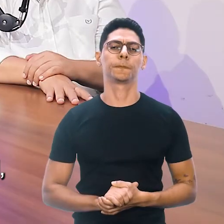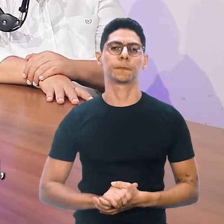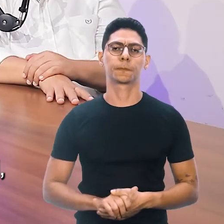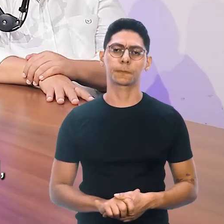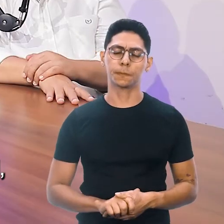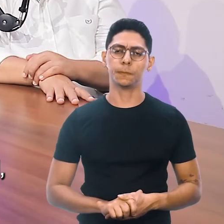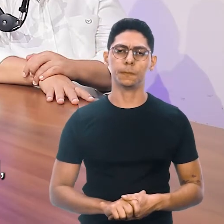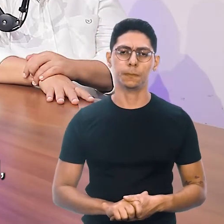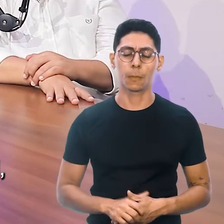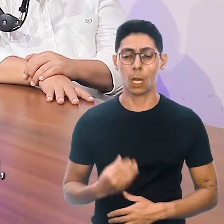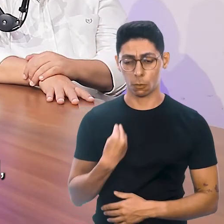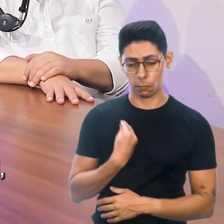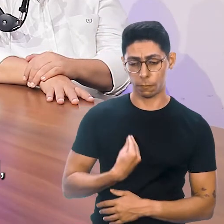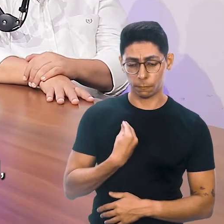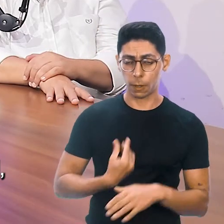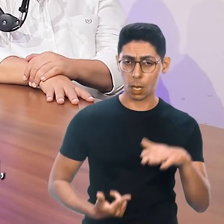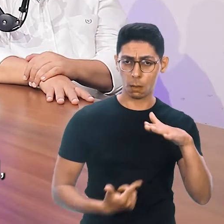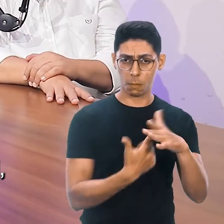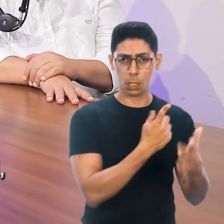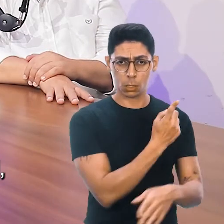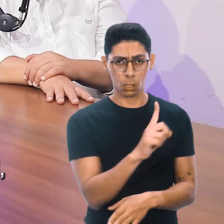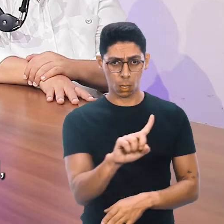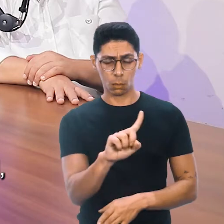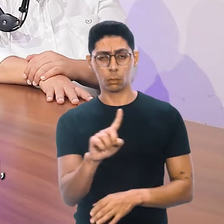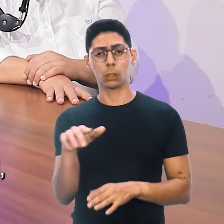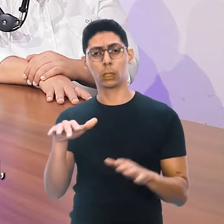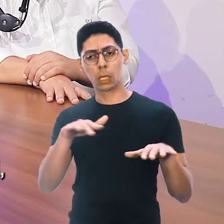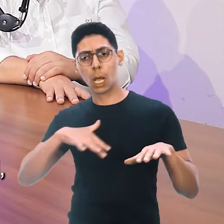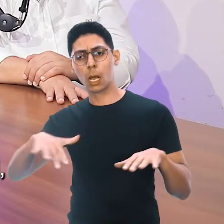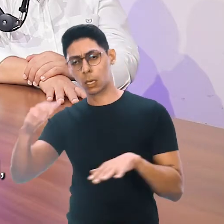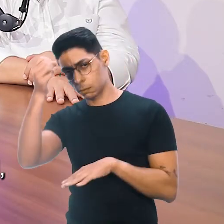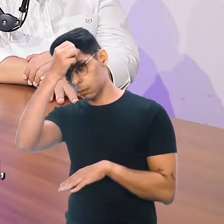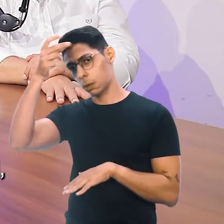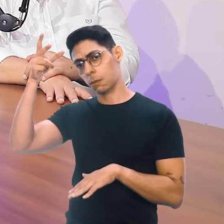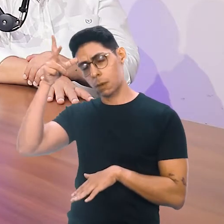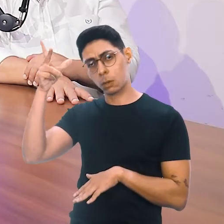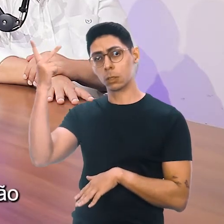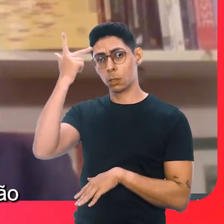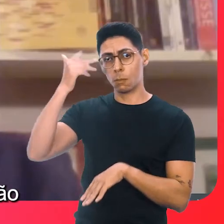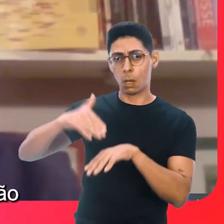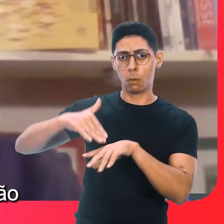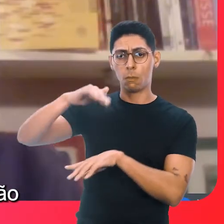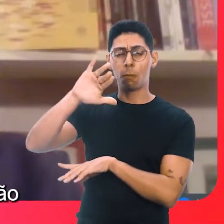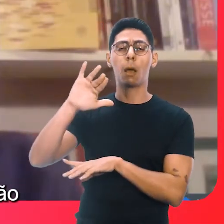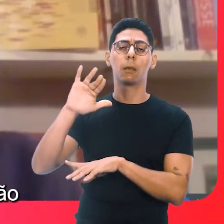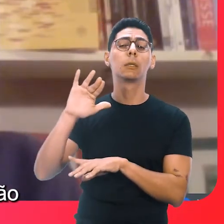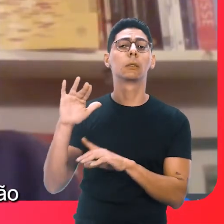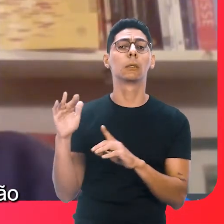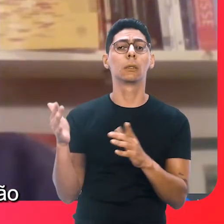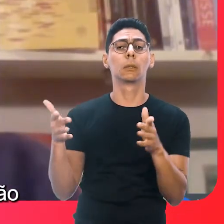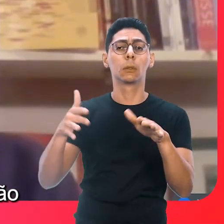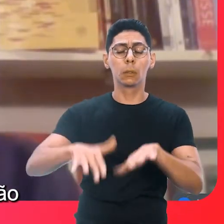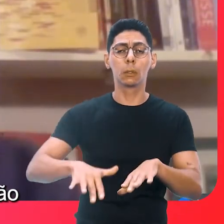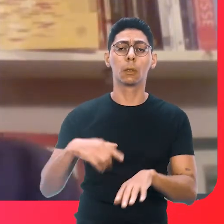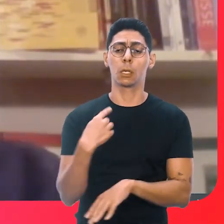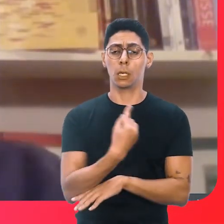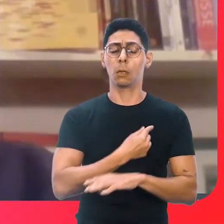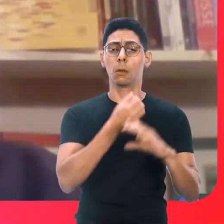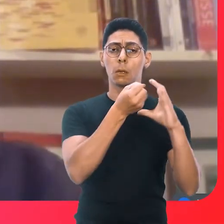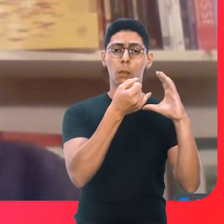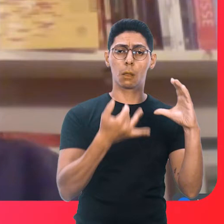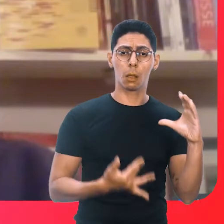nacional, o Viver Sem Limite, e em nível municipal, o São Paulo Mais Inclusiva. E a característica que nós tínhamos,